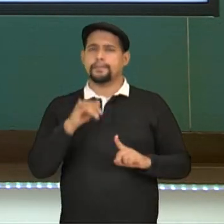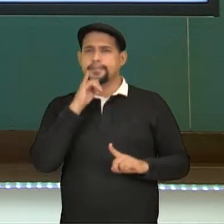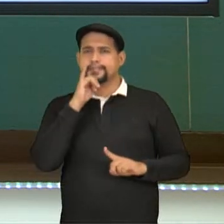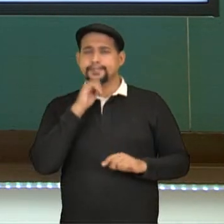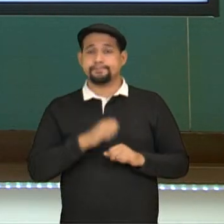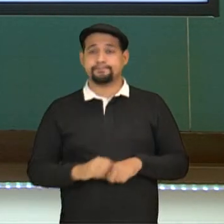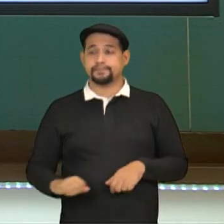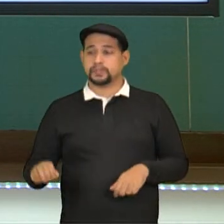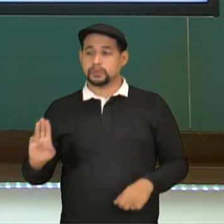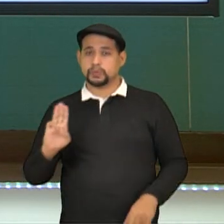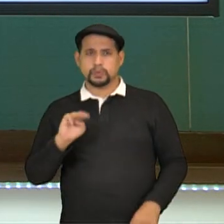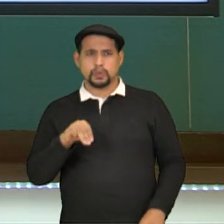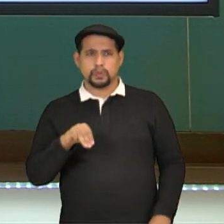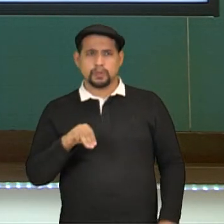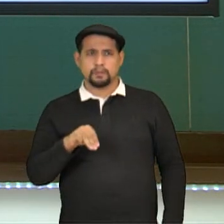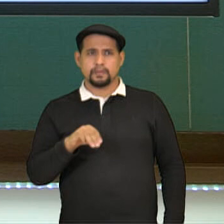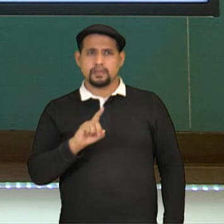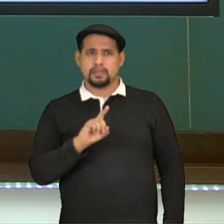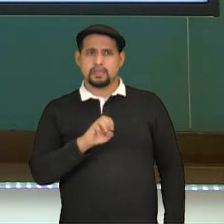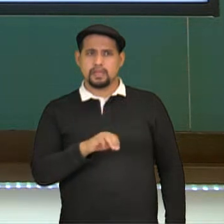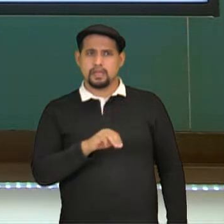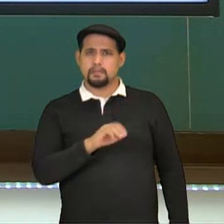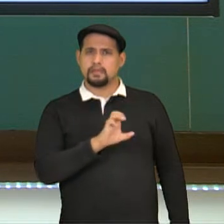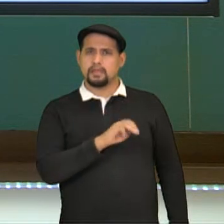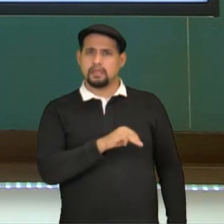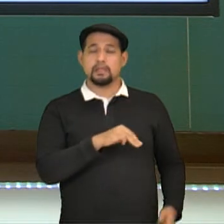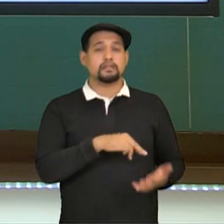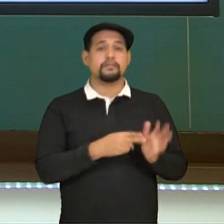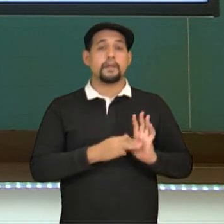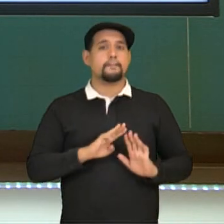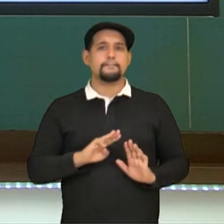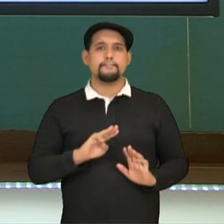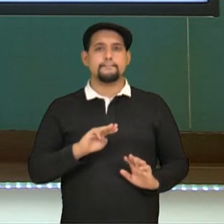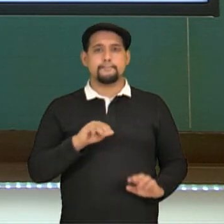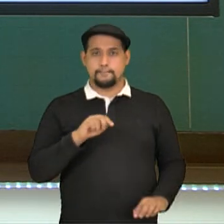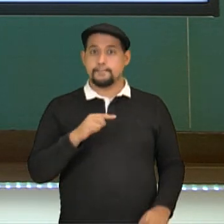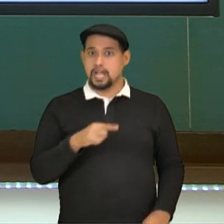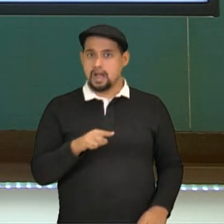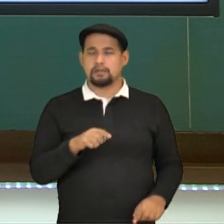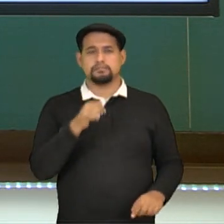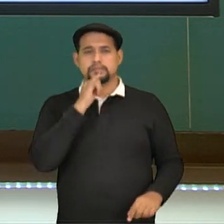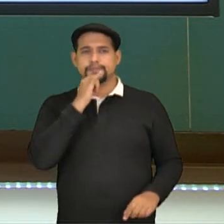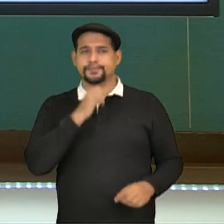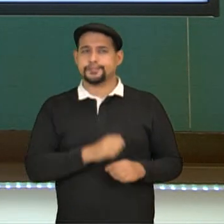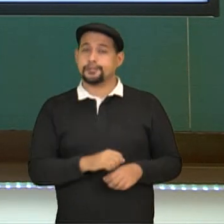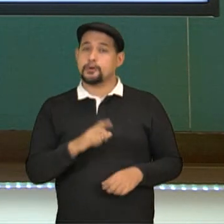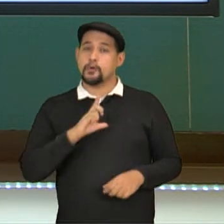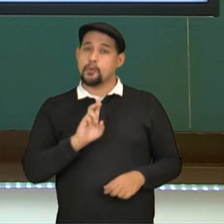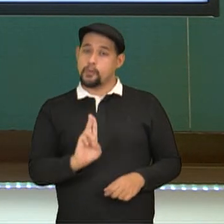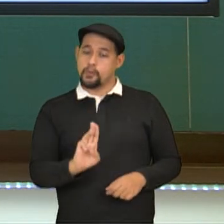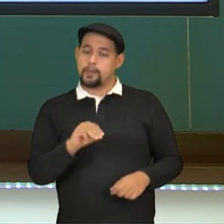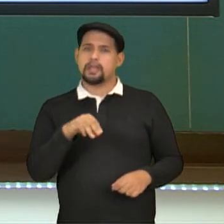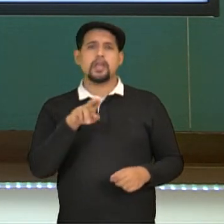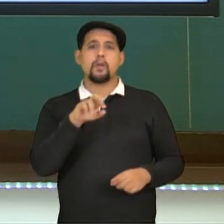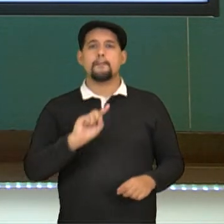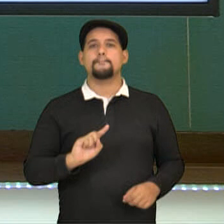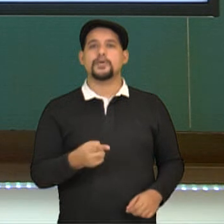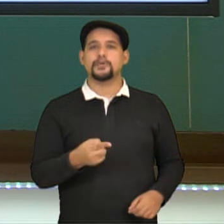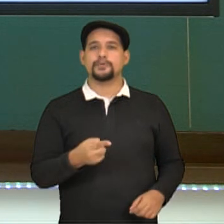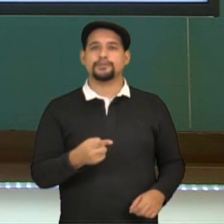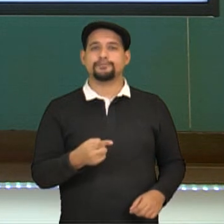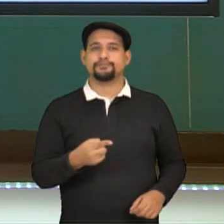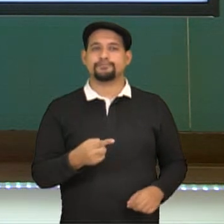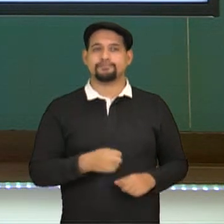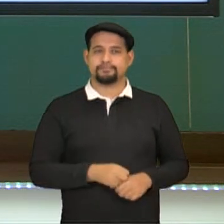tenho unidade, dezena e centena da classe dos milhares, eu vou ter unidade de milhar, que é o meu 1000, unidade